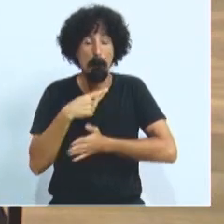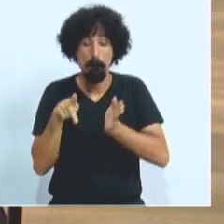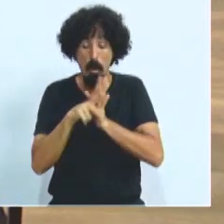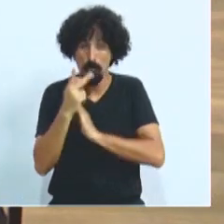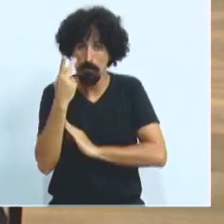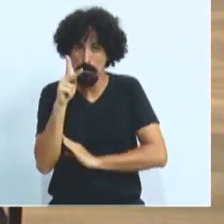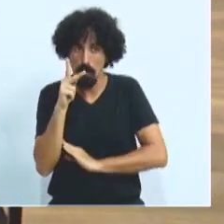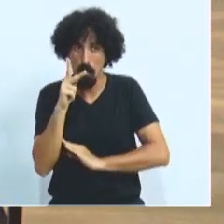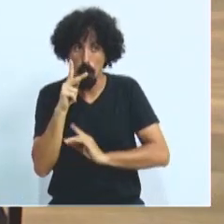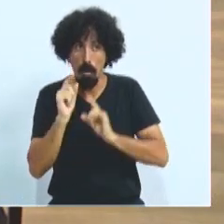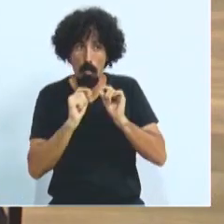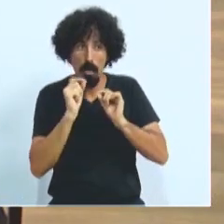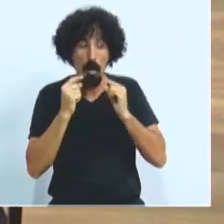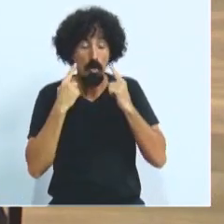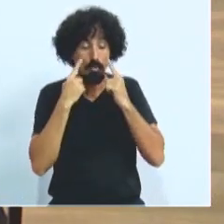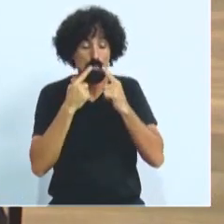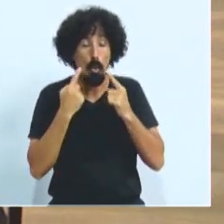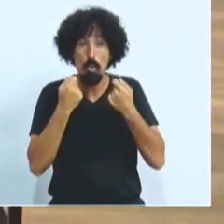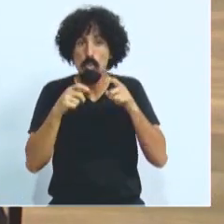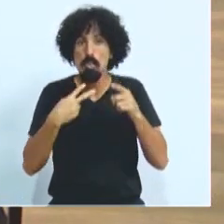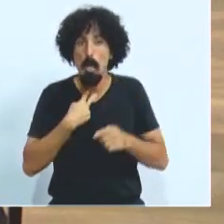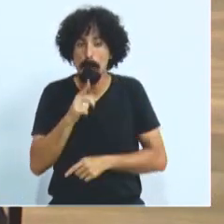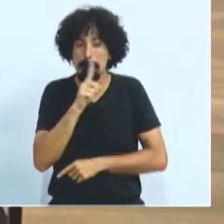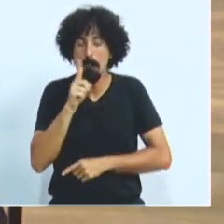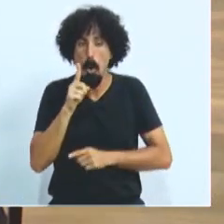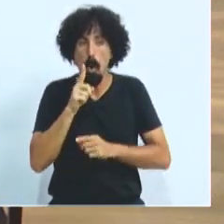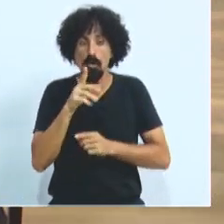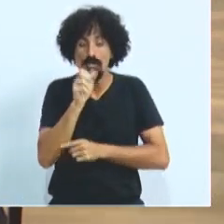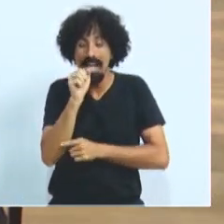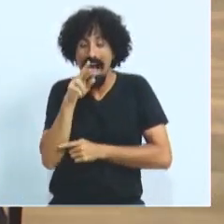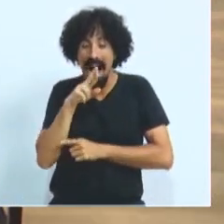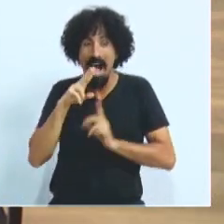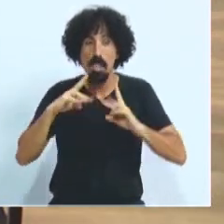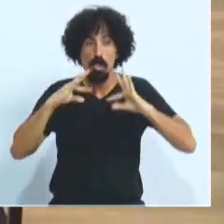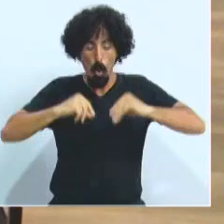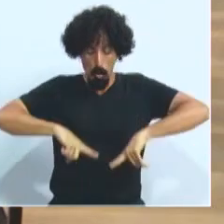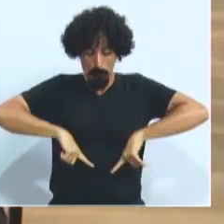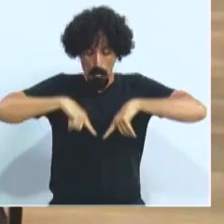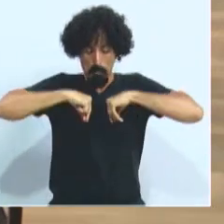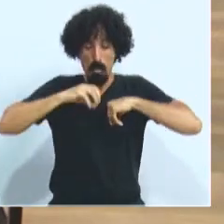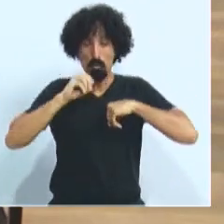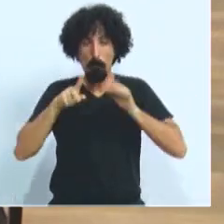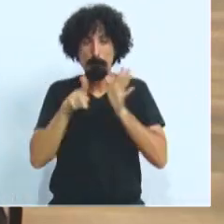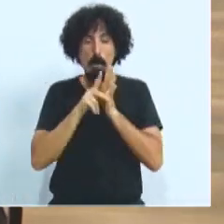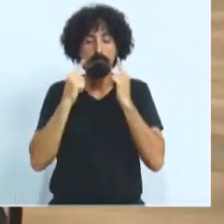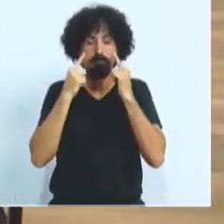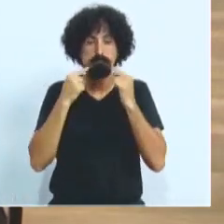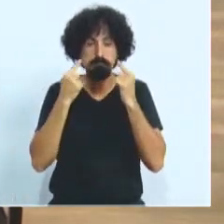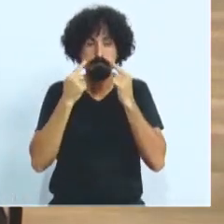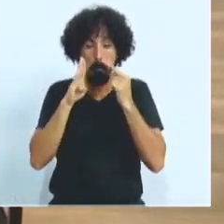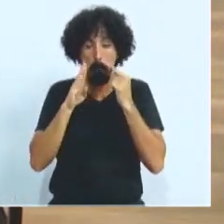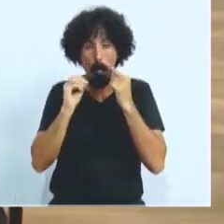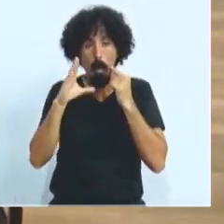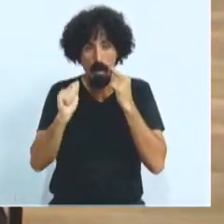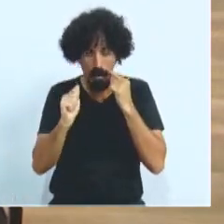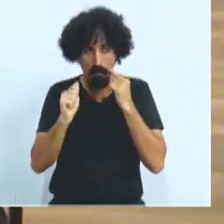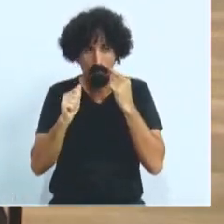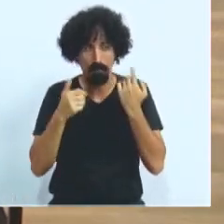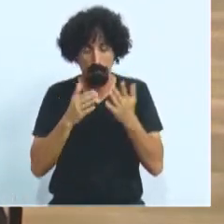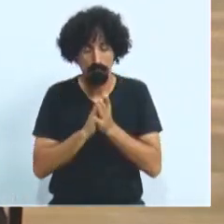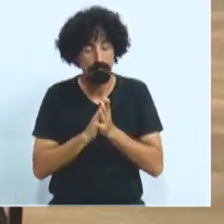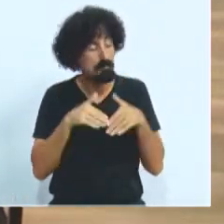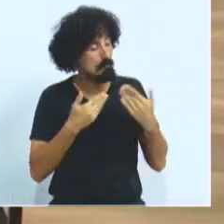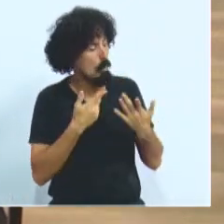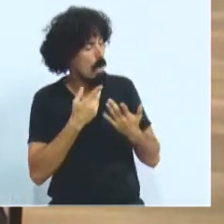para insuflar no peitinho da criança, entendeu? Sim. Certo. O desengasgo de um adulto vai ser igual ao desengasgo de uma criança? É